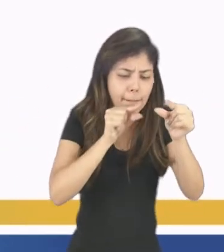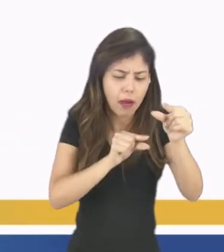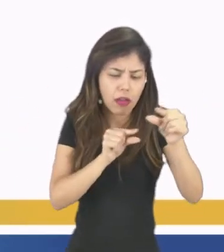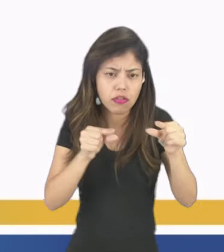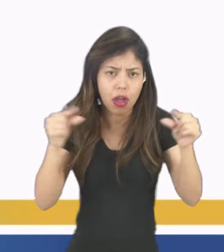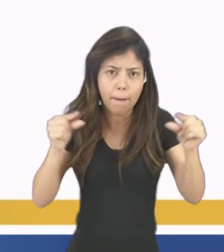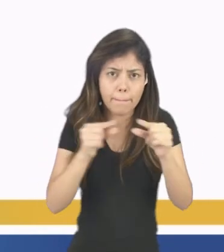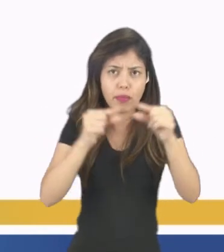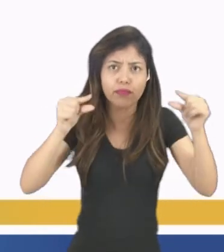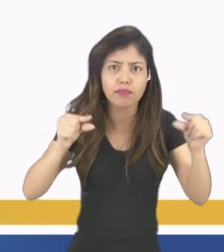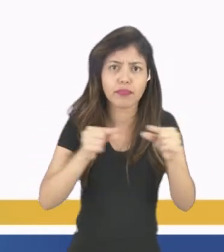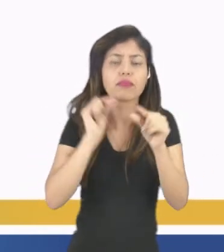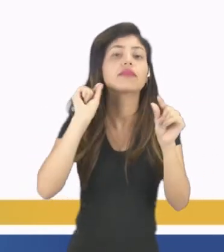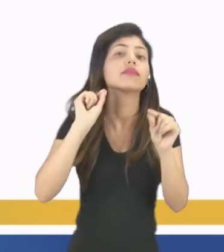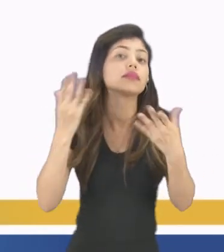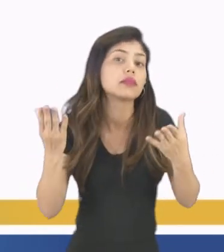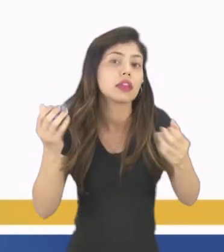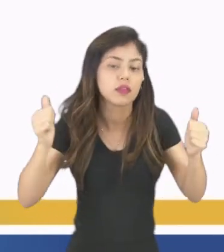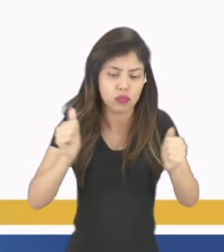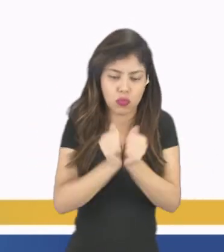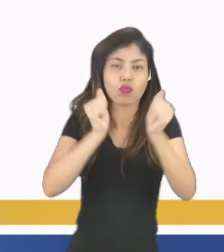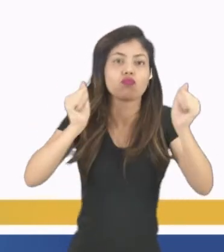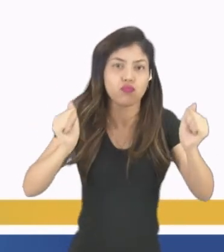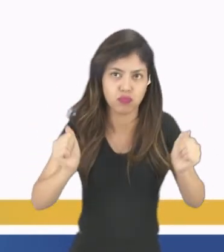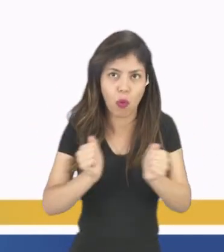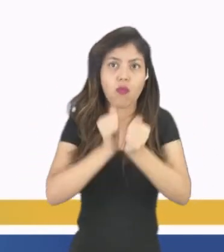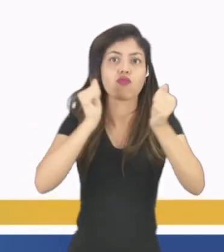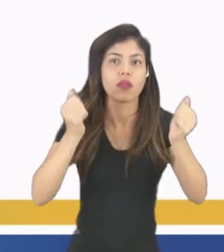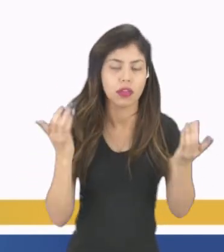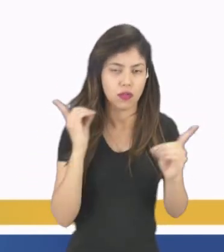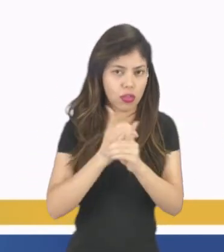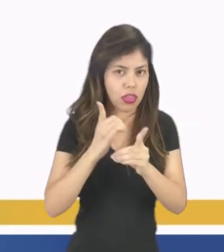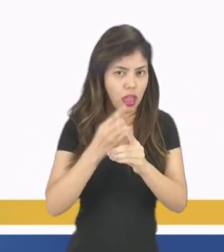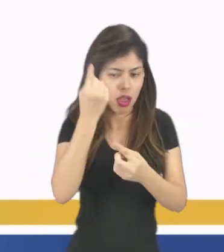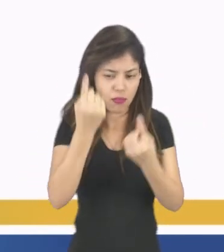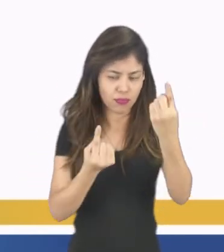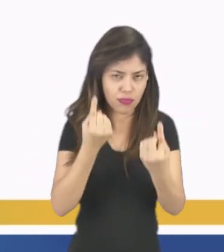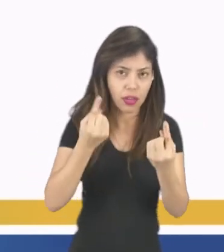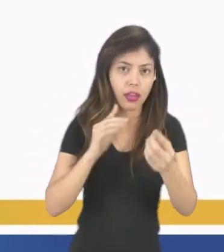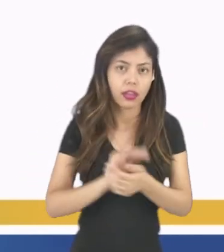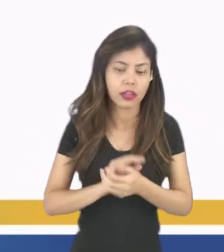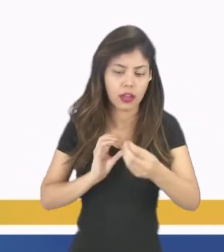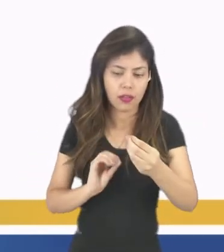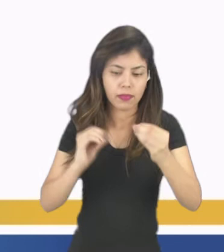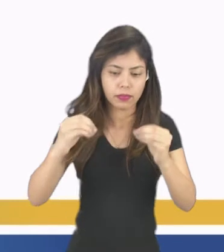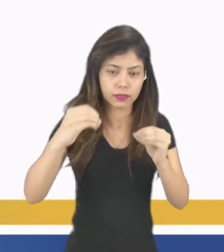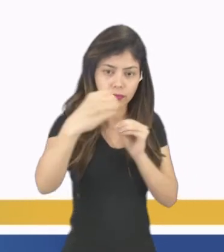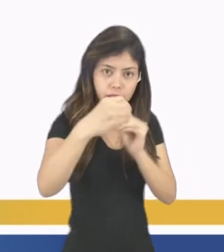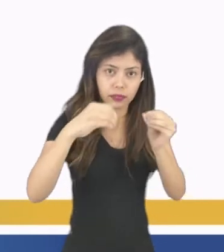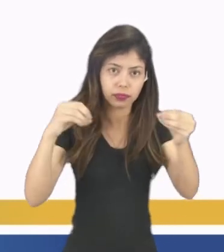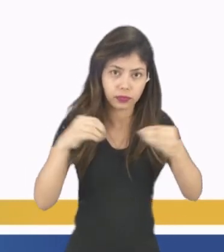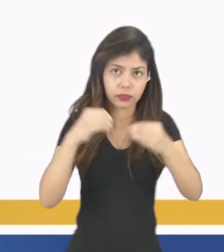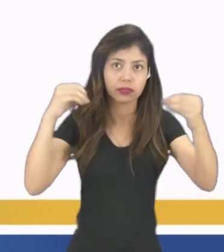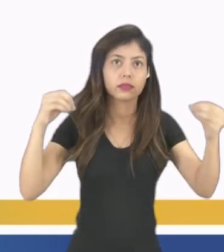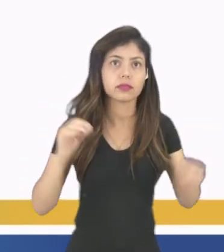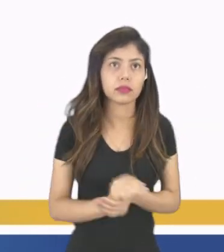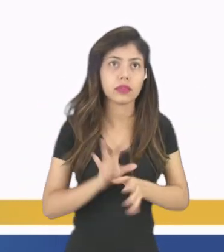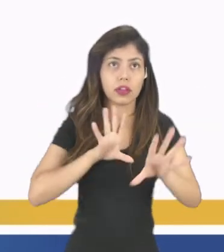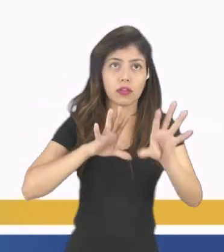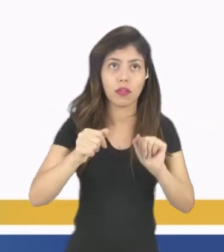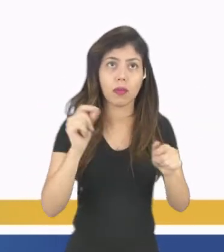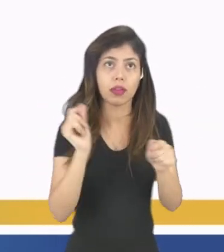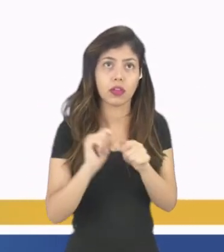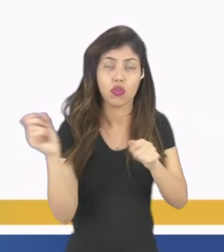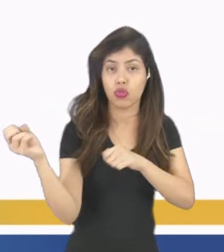a colidir. O que é colidir? Se chocar, se encontrar uma com a outra. As colisões que rompem as ligações são formadas